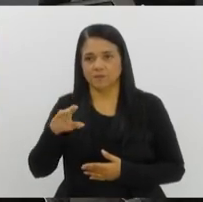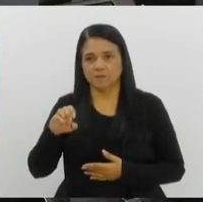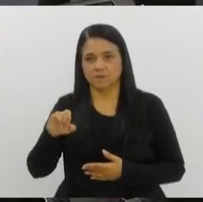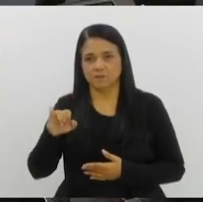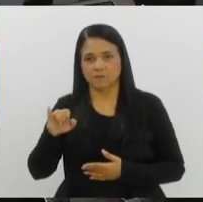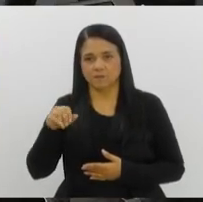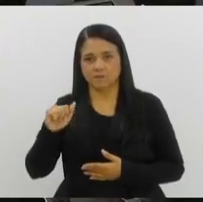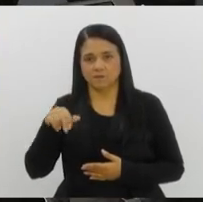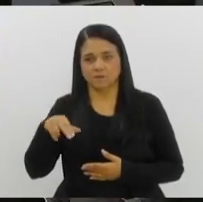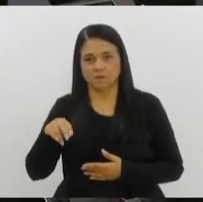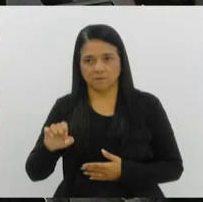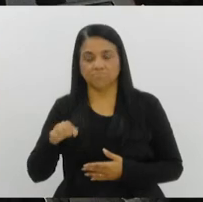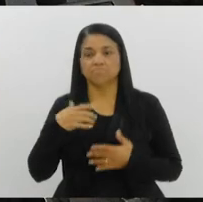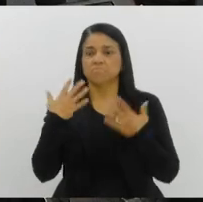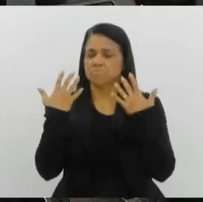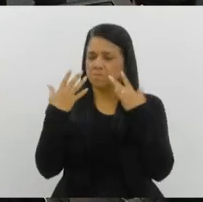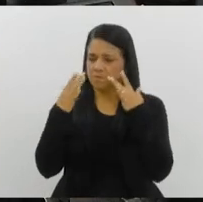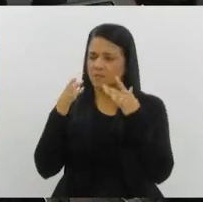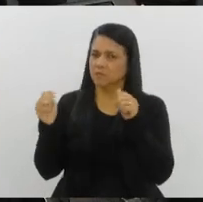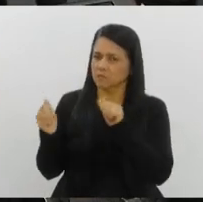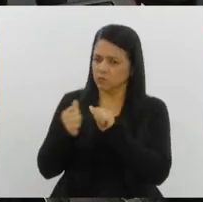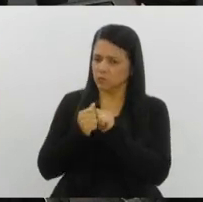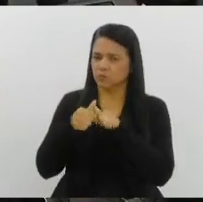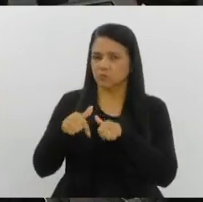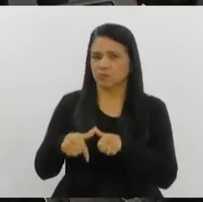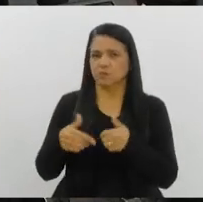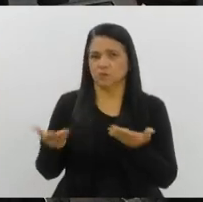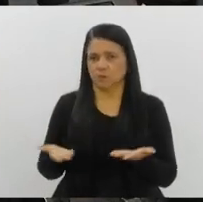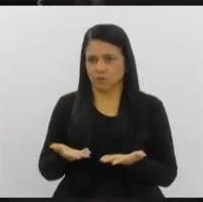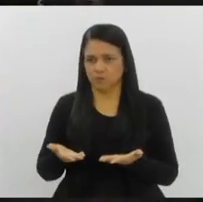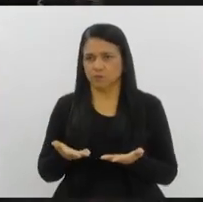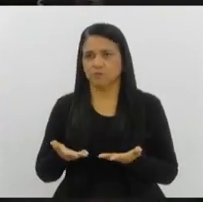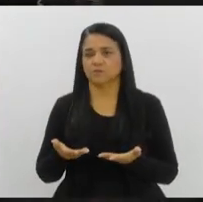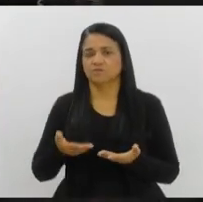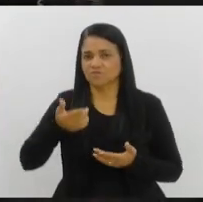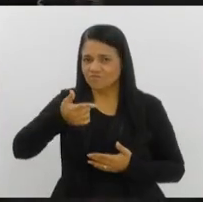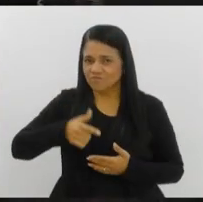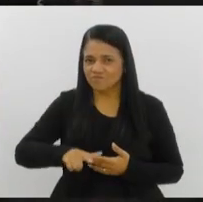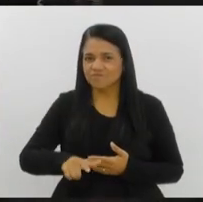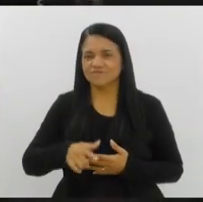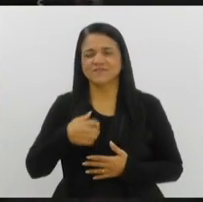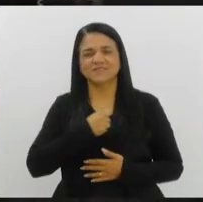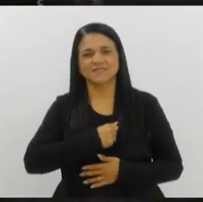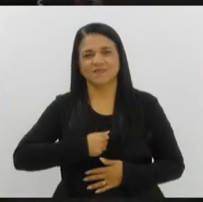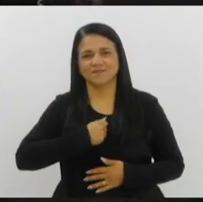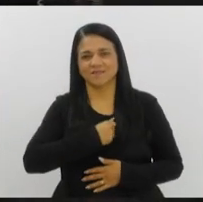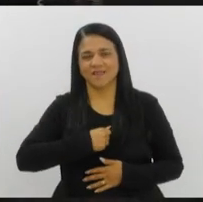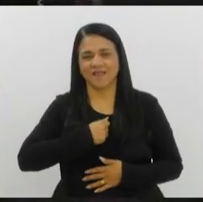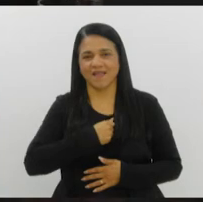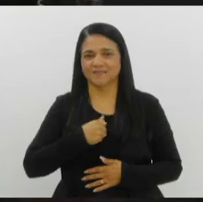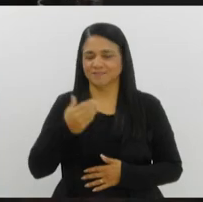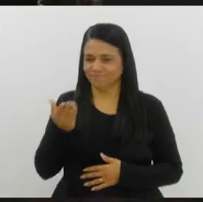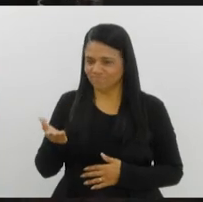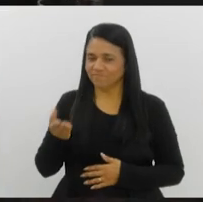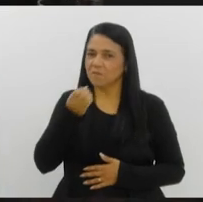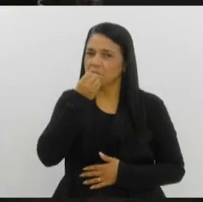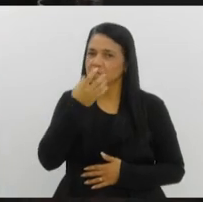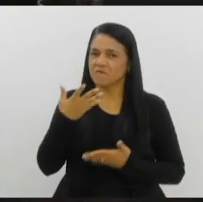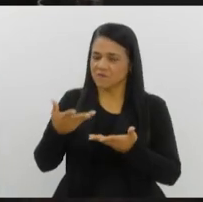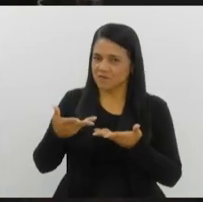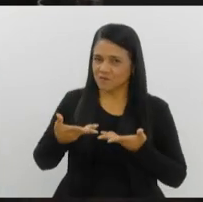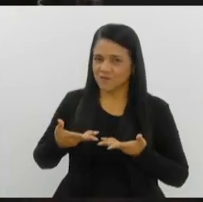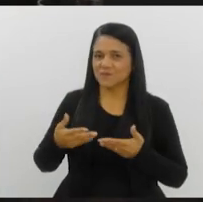Parabéns por estar aqui conosco mais uma vez. Estávamos com saudade de Vossa Excelência. Seja muito